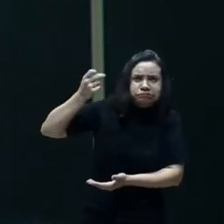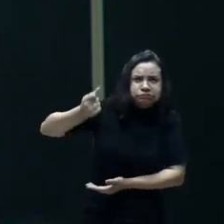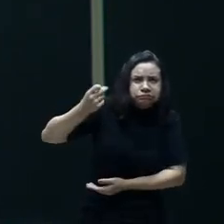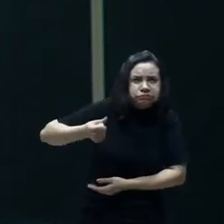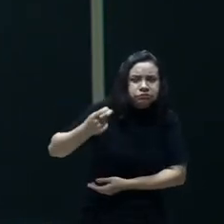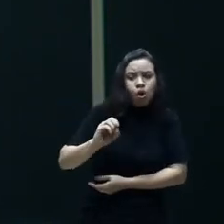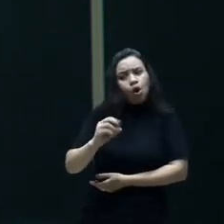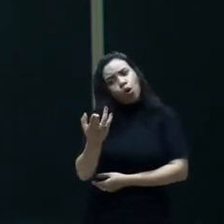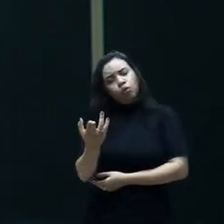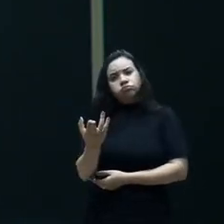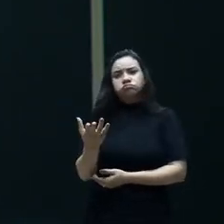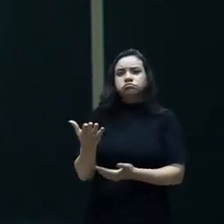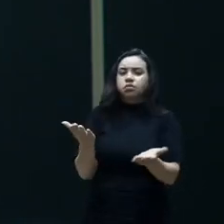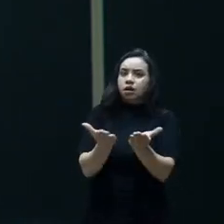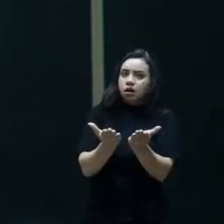nós temos que dar frutos.